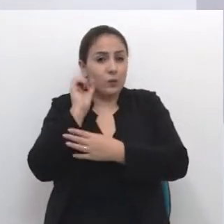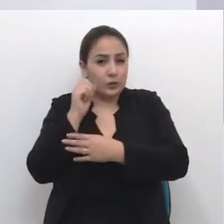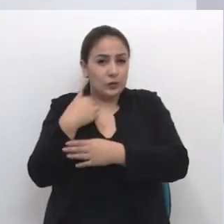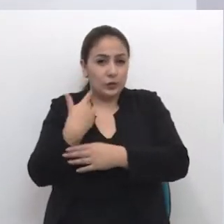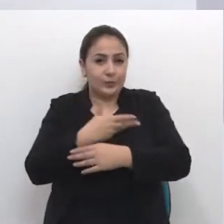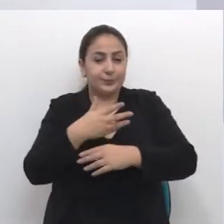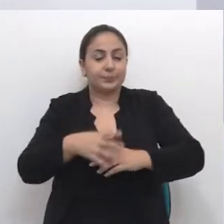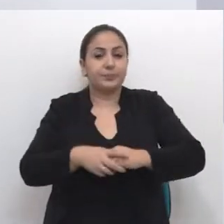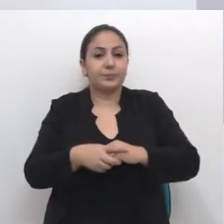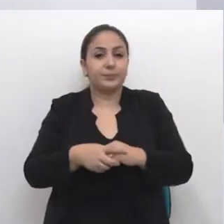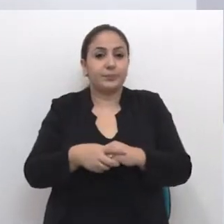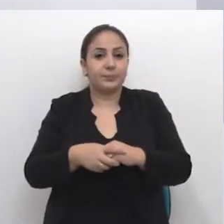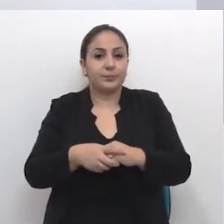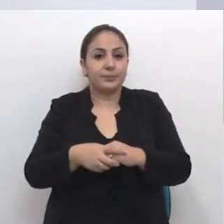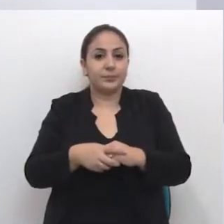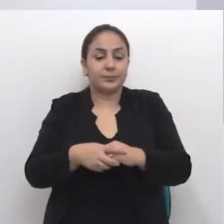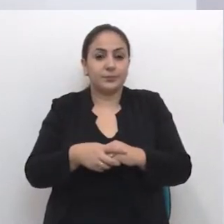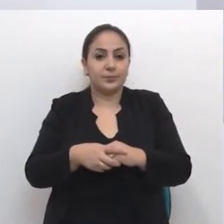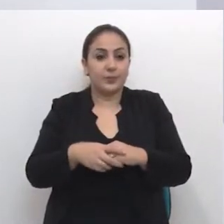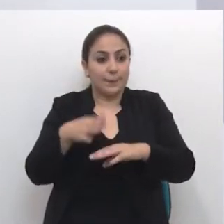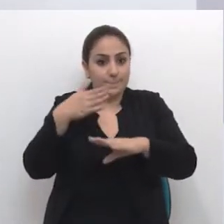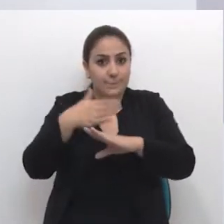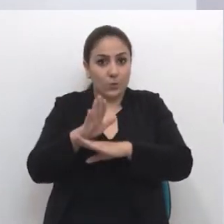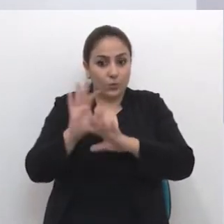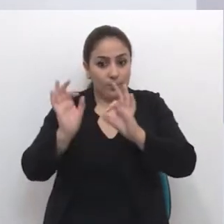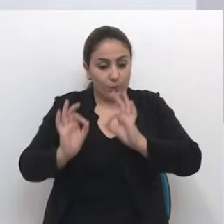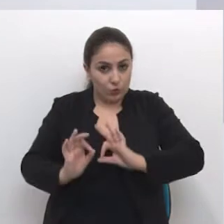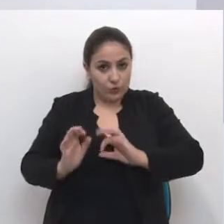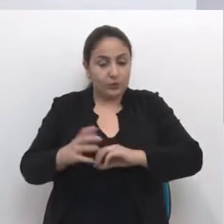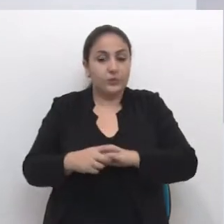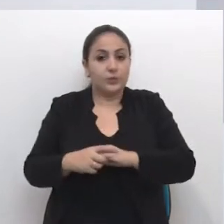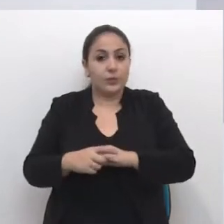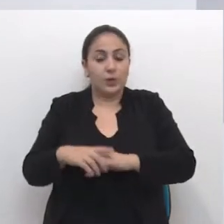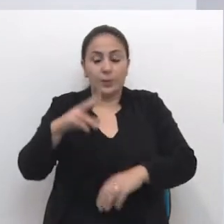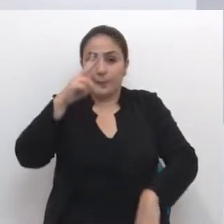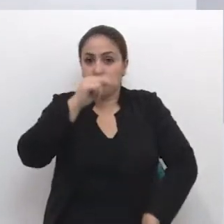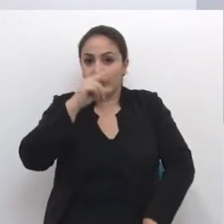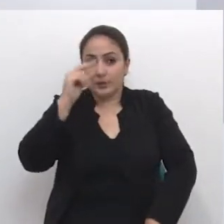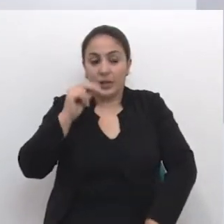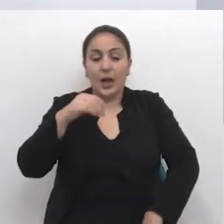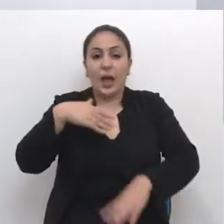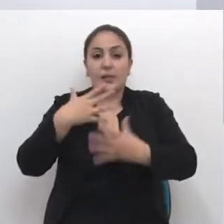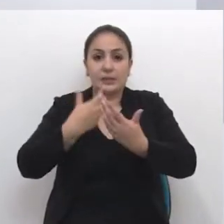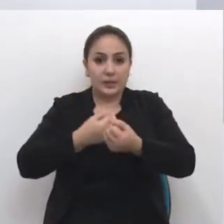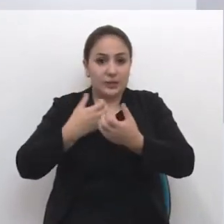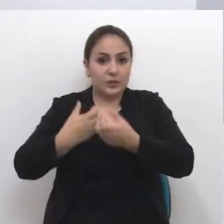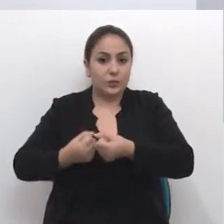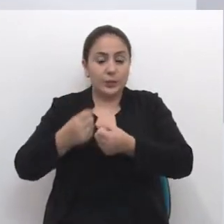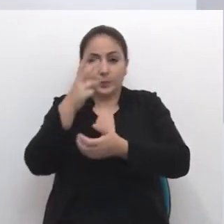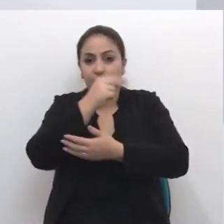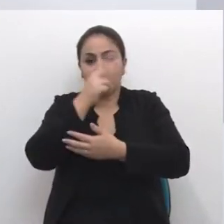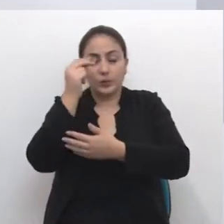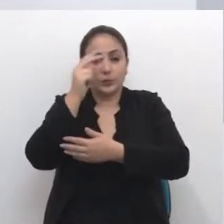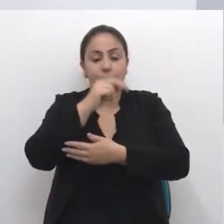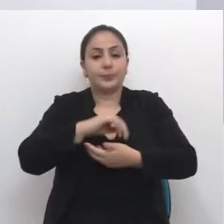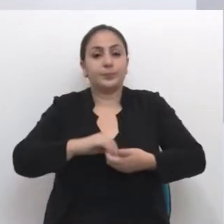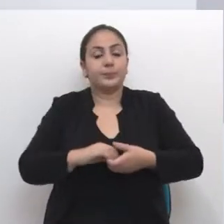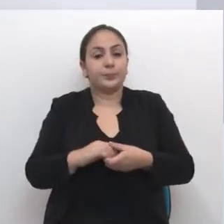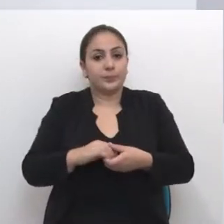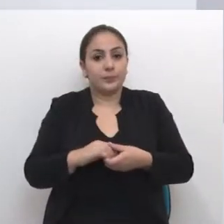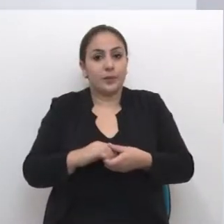ouvindo, para que, aprovado esse projeto, sancionado pelo prefeito